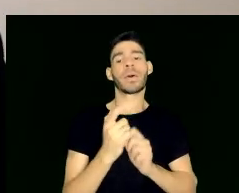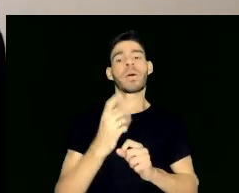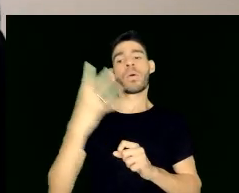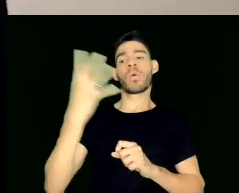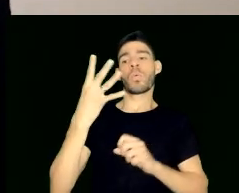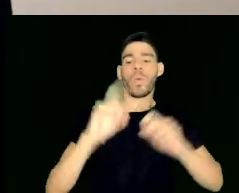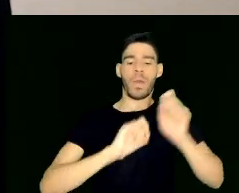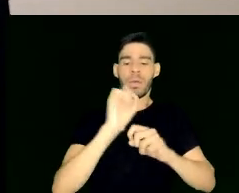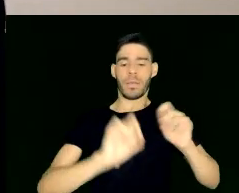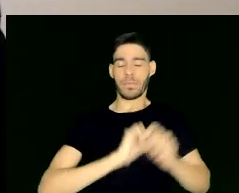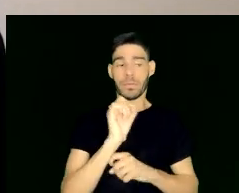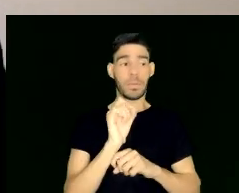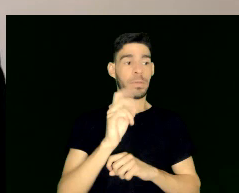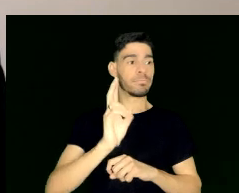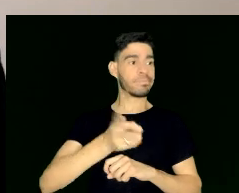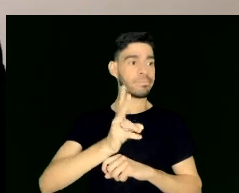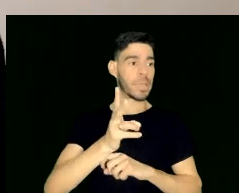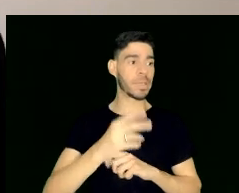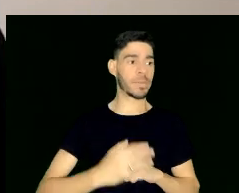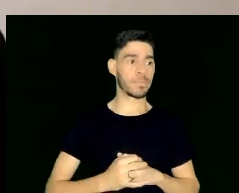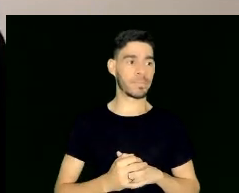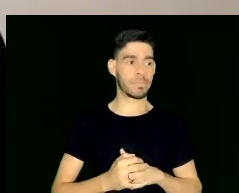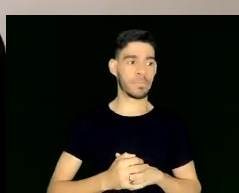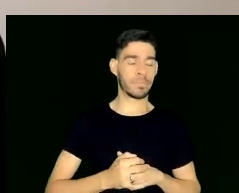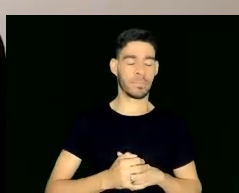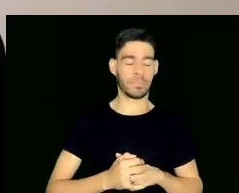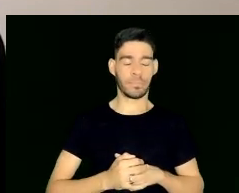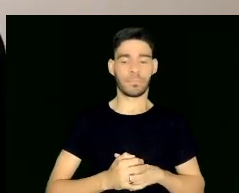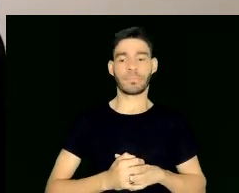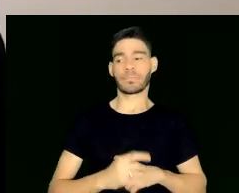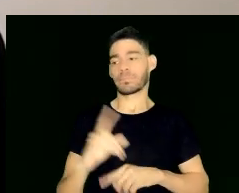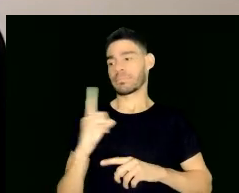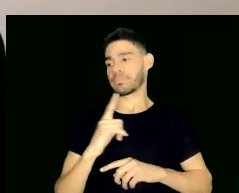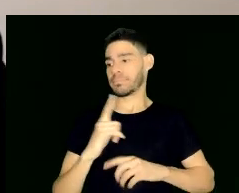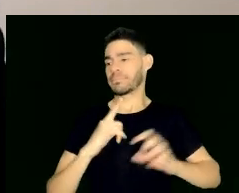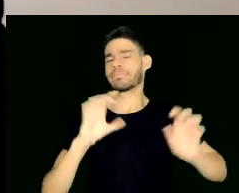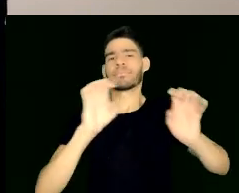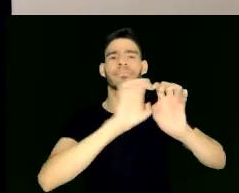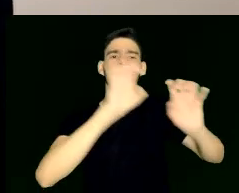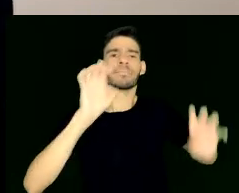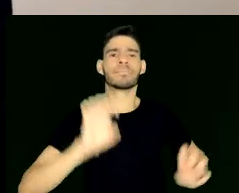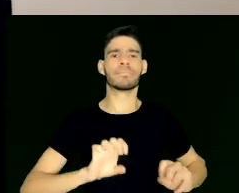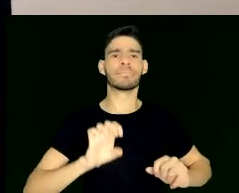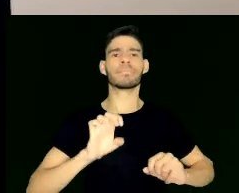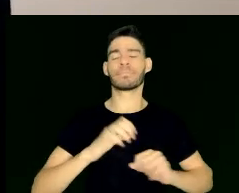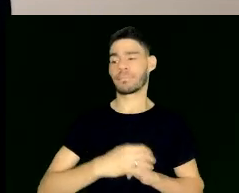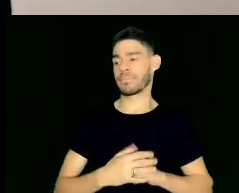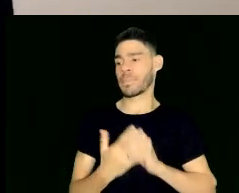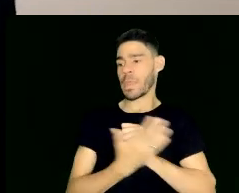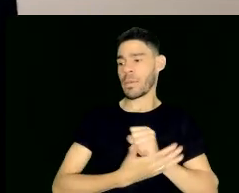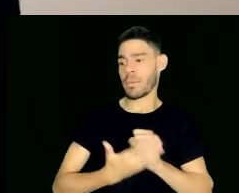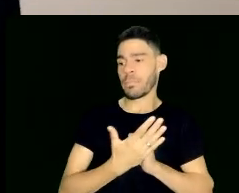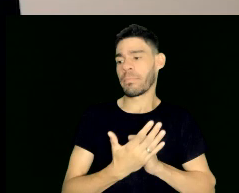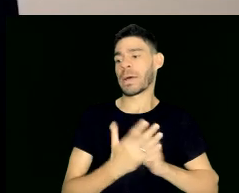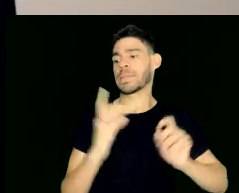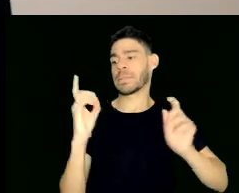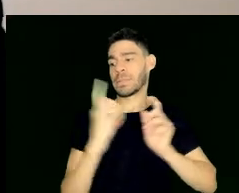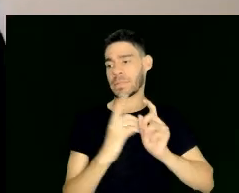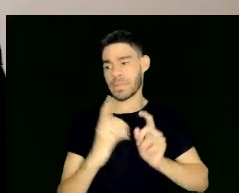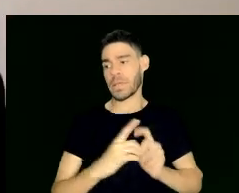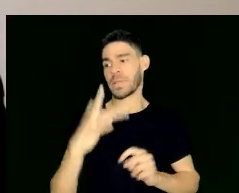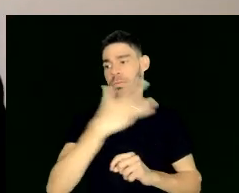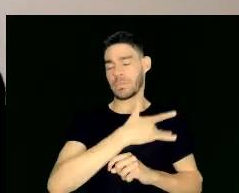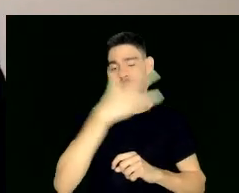A quarta medida ainda, que sejam estruturadas as bases de